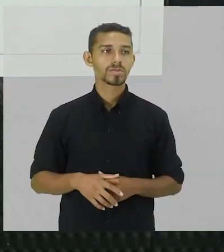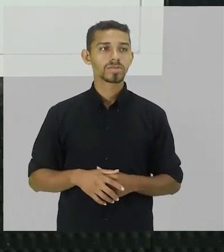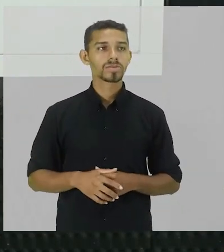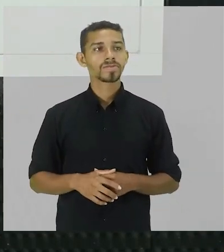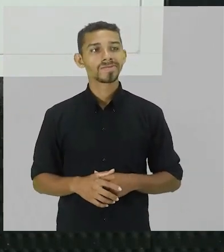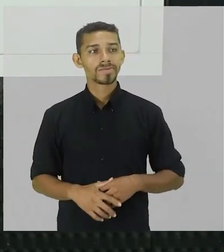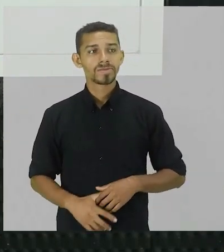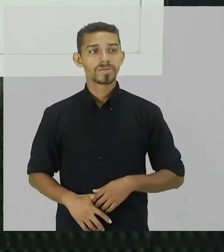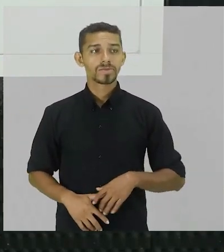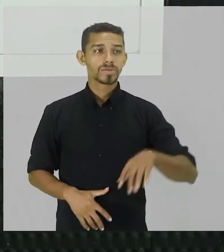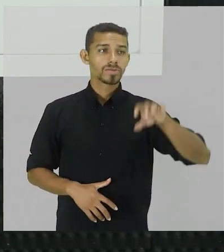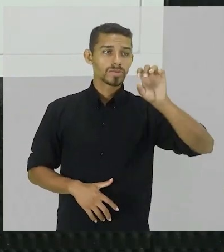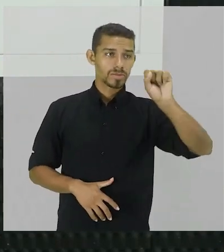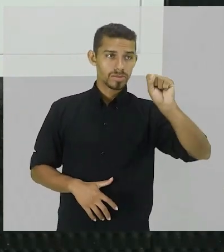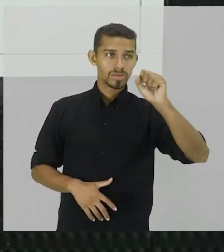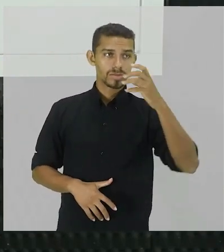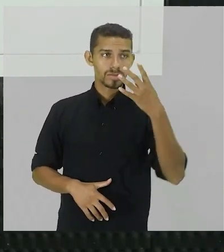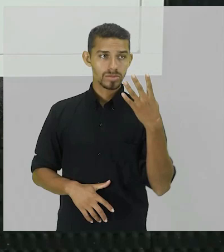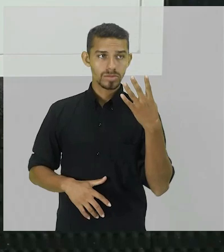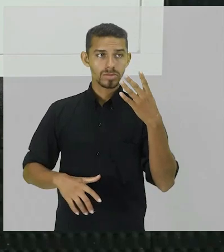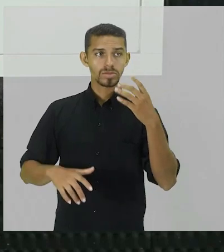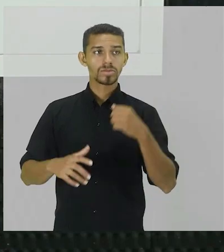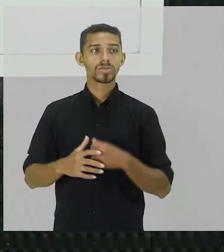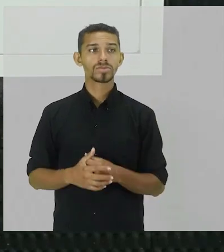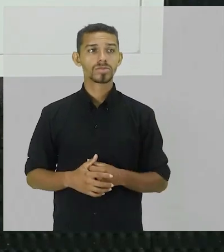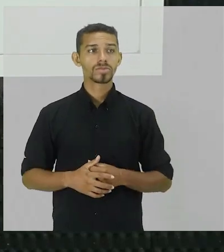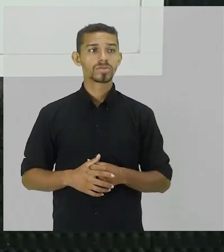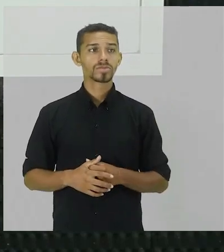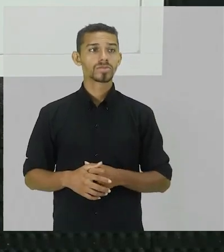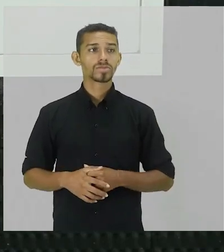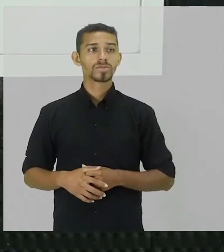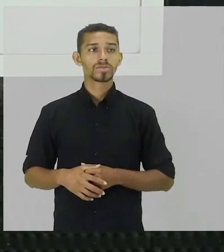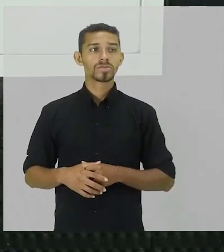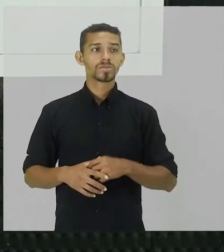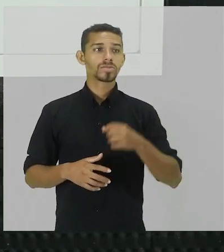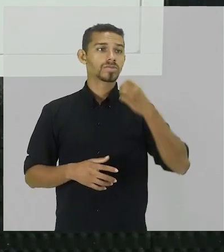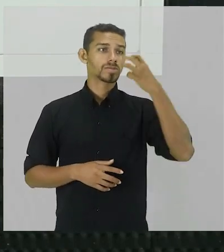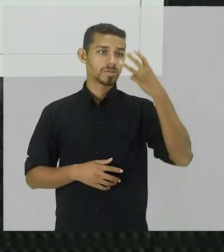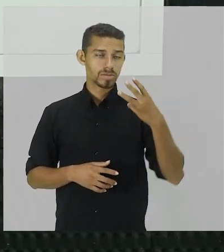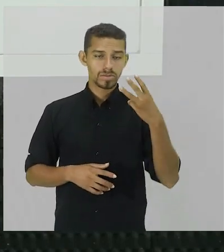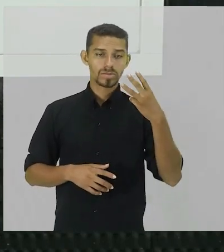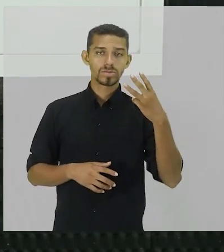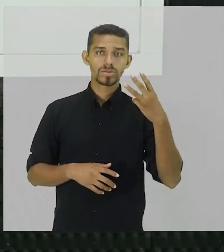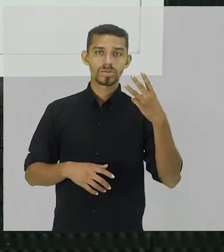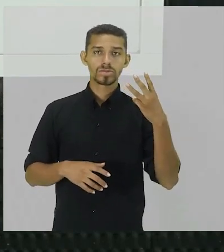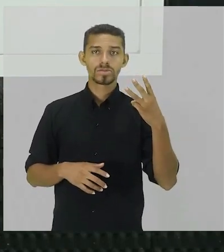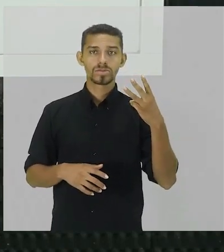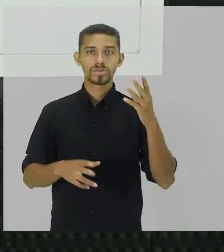igual a 3 vezes 25 sobre 4